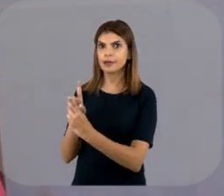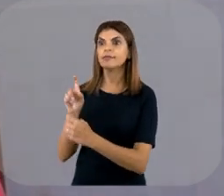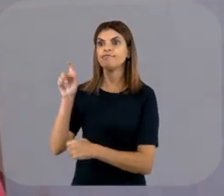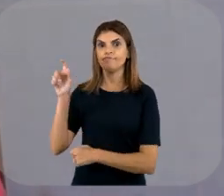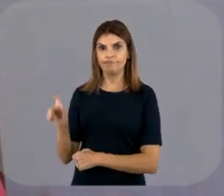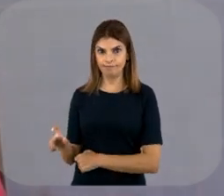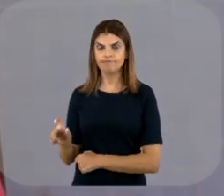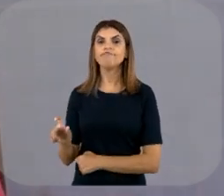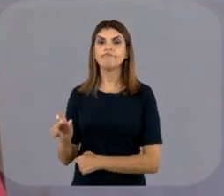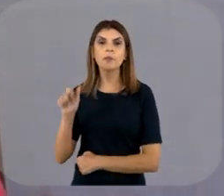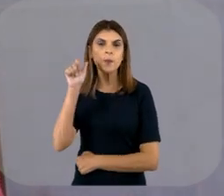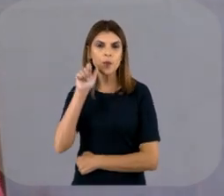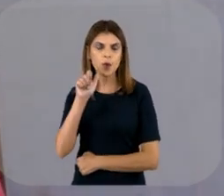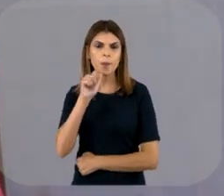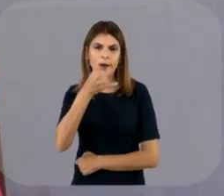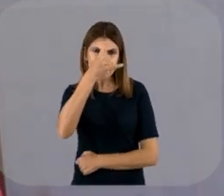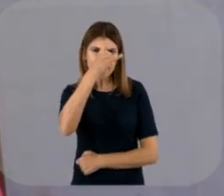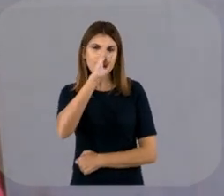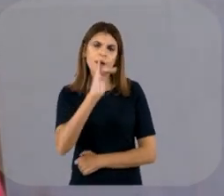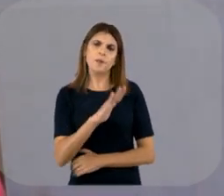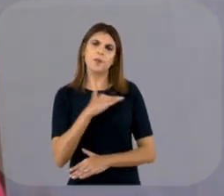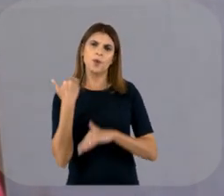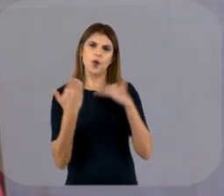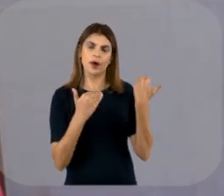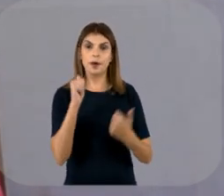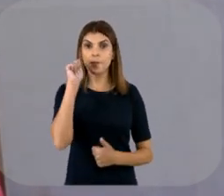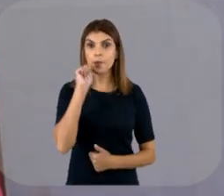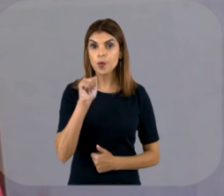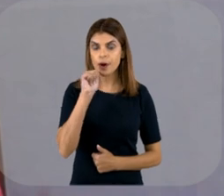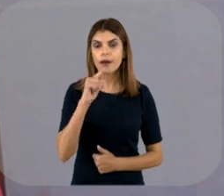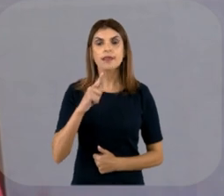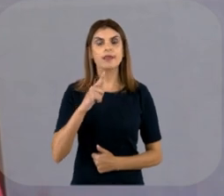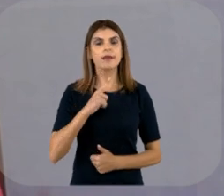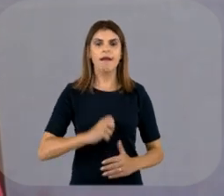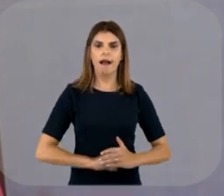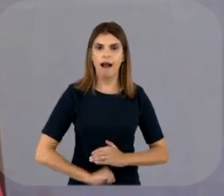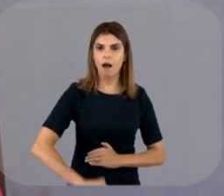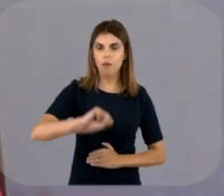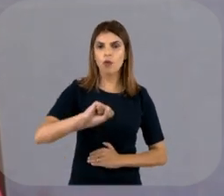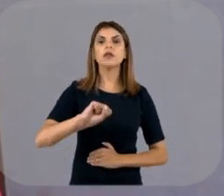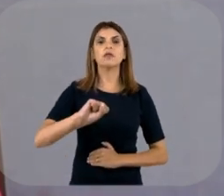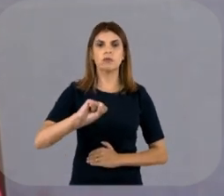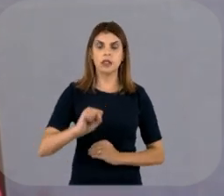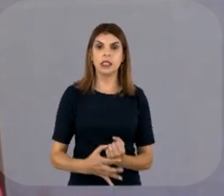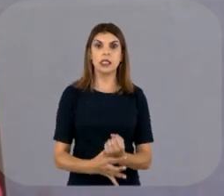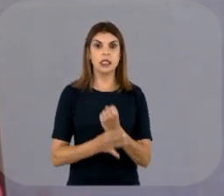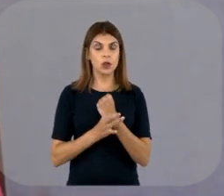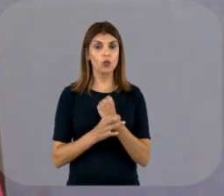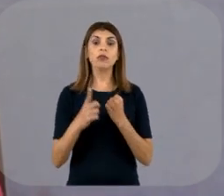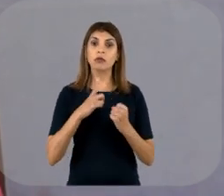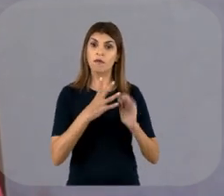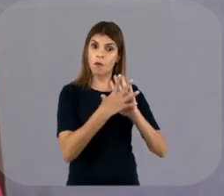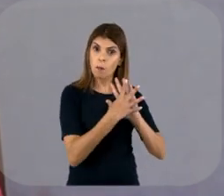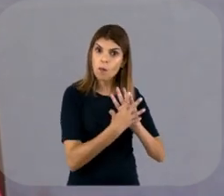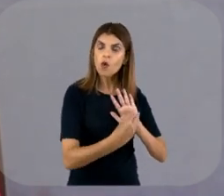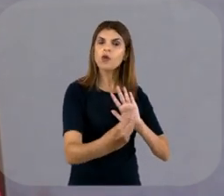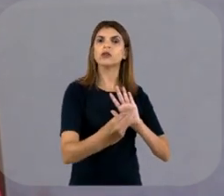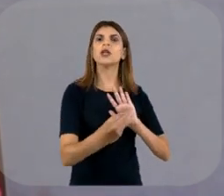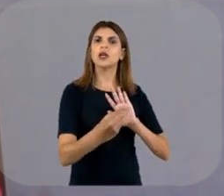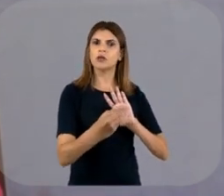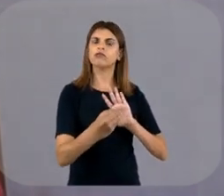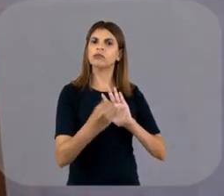a mortalidade materna por aborto inseguro. Esse modelo teve resultados muito significativos e se tornou um